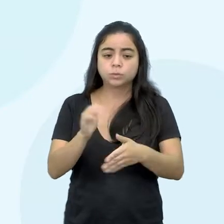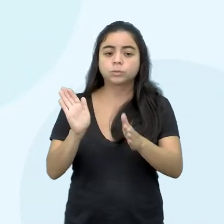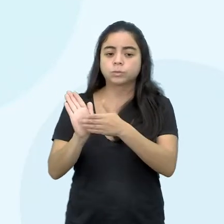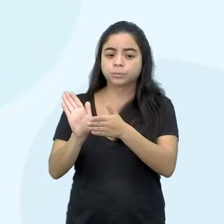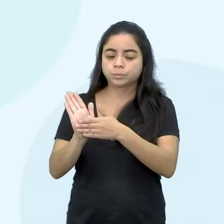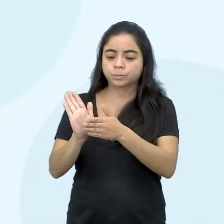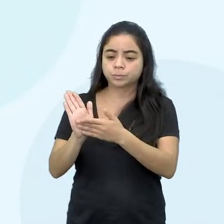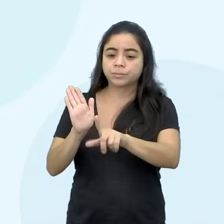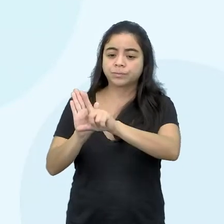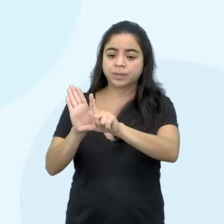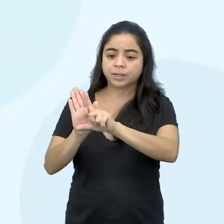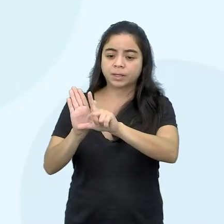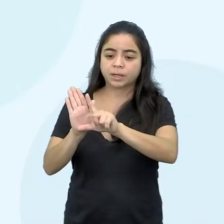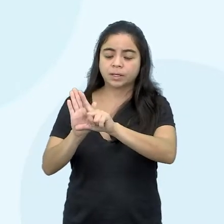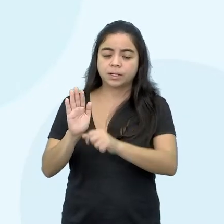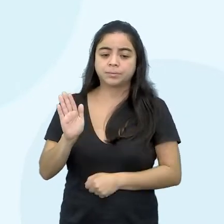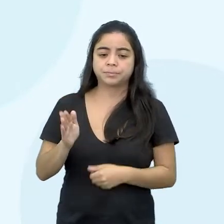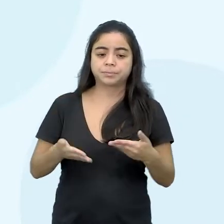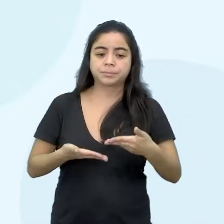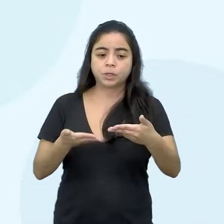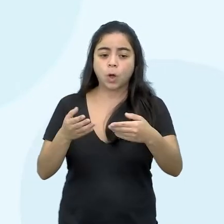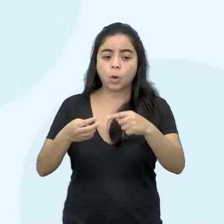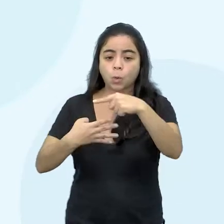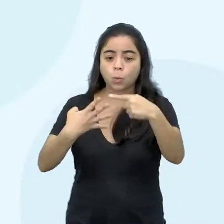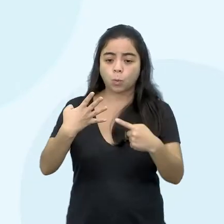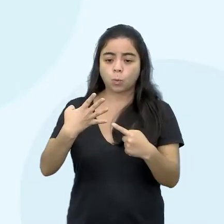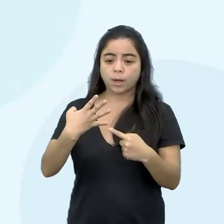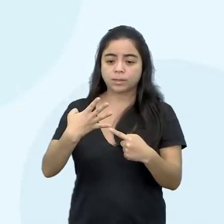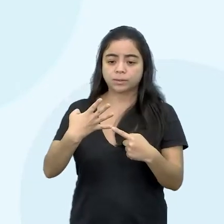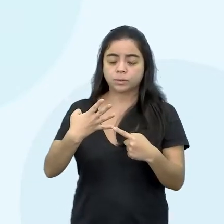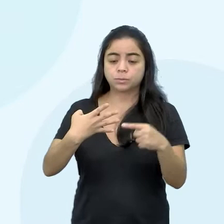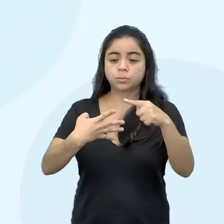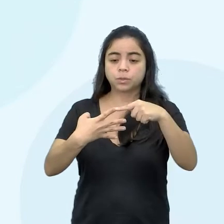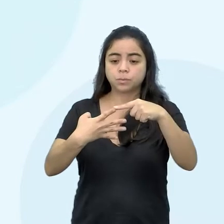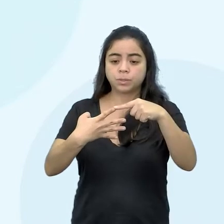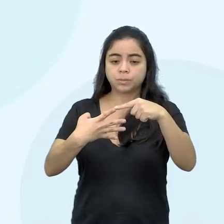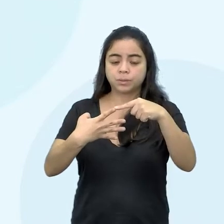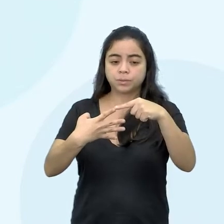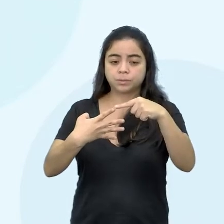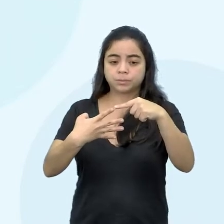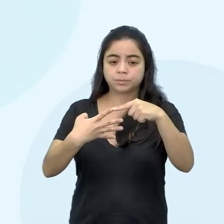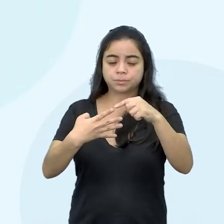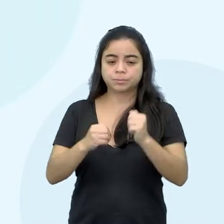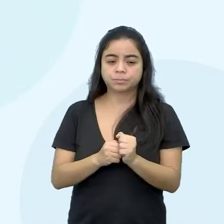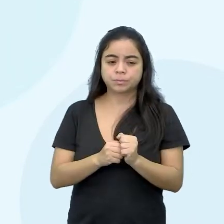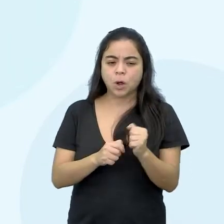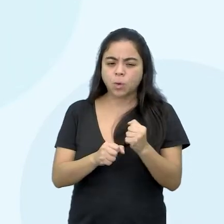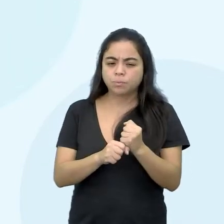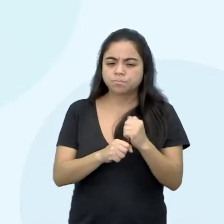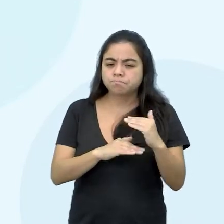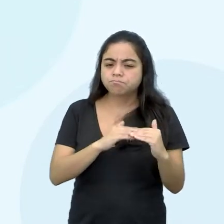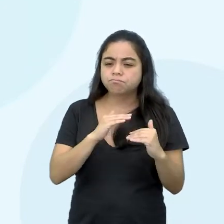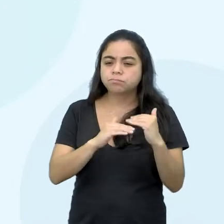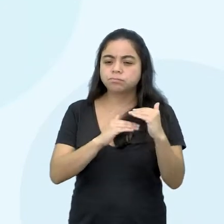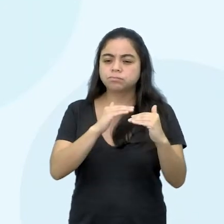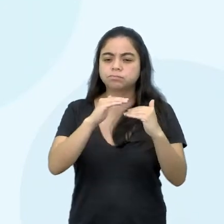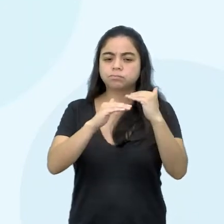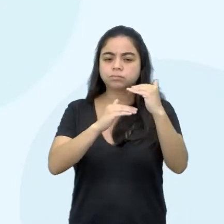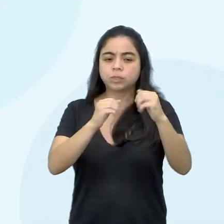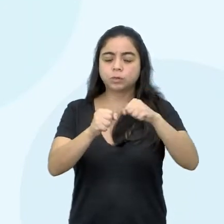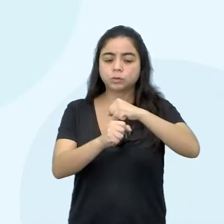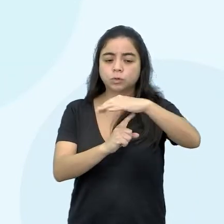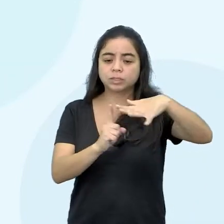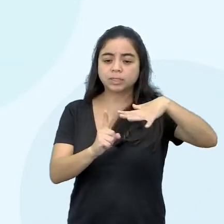colocados na nossa República. Eu trago aqui para vocês 4, que dizem o seguinte: construir, em primeiro lugar, construir